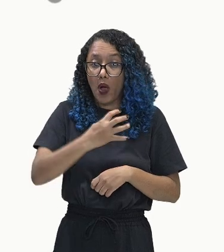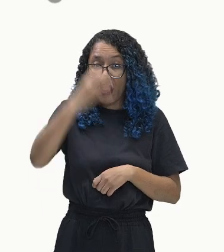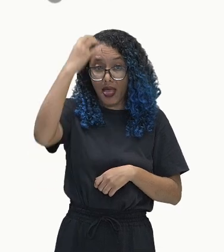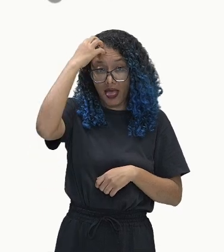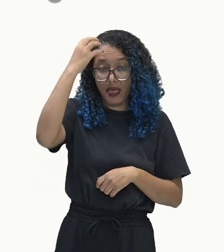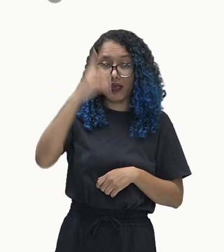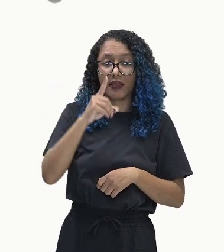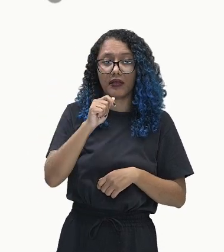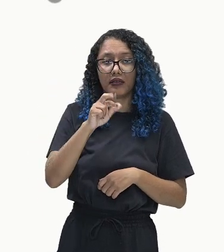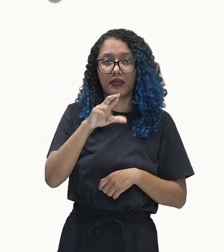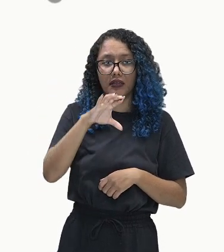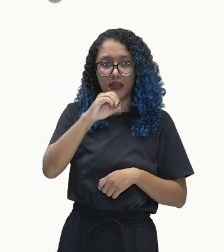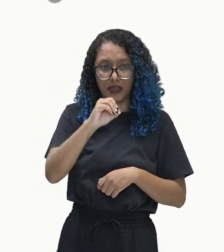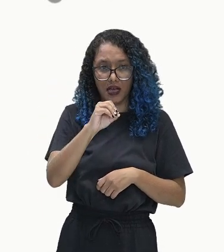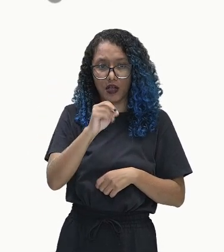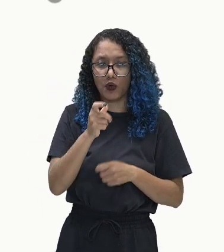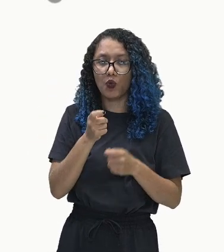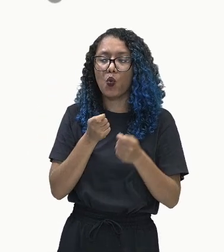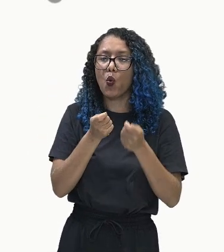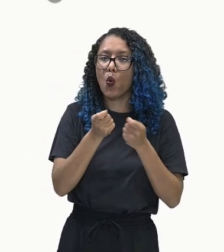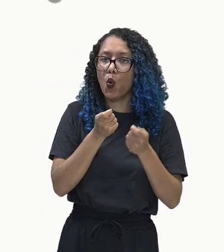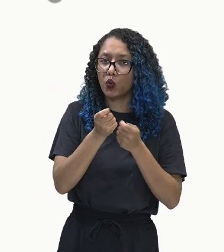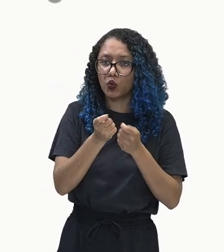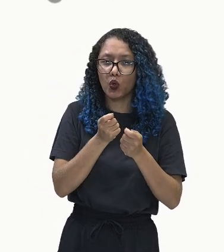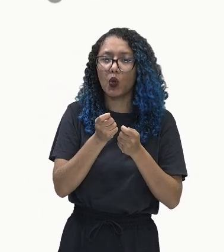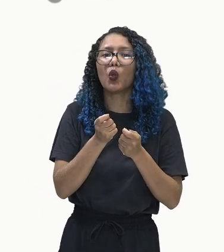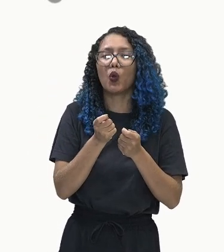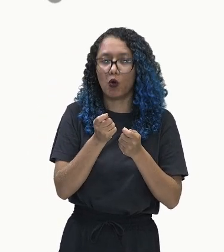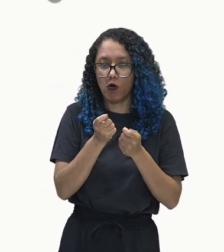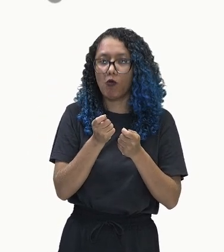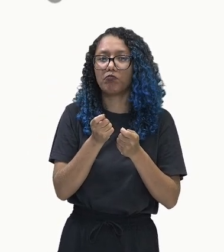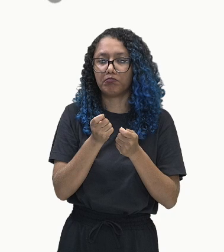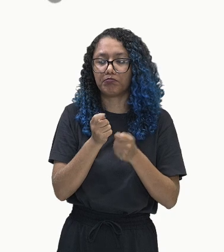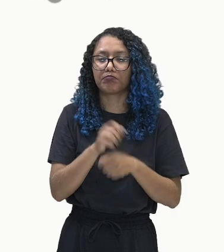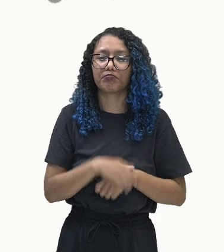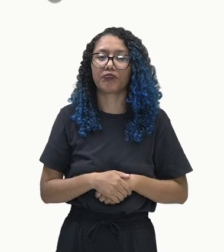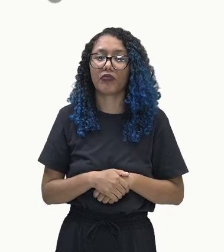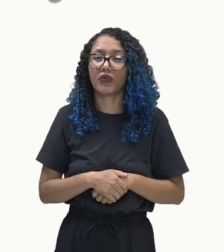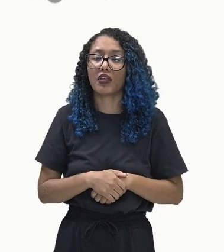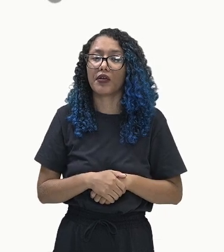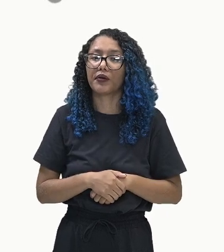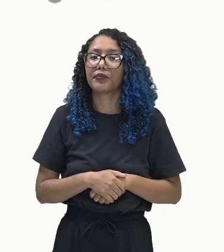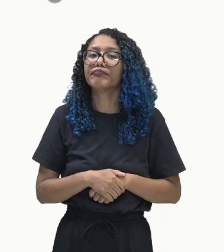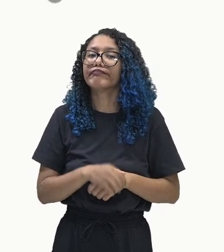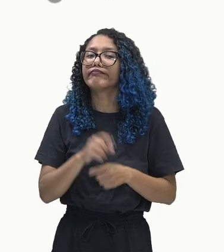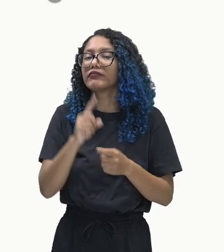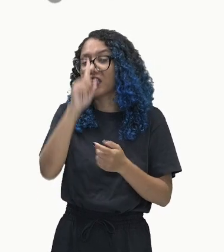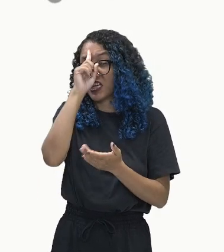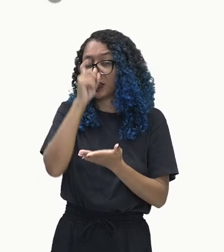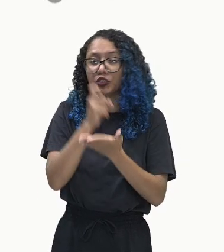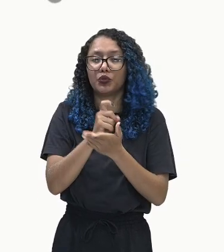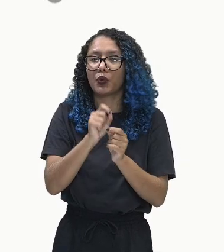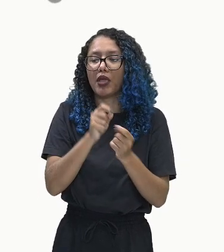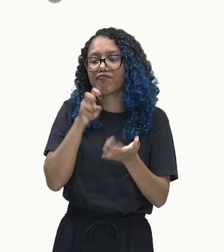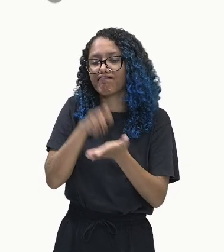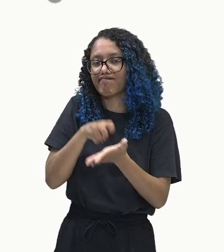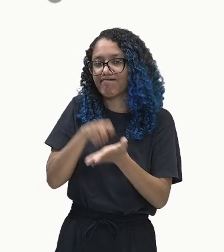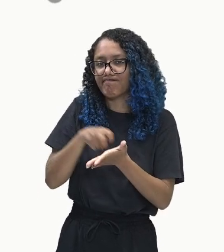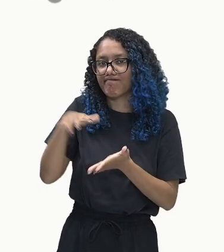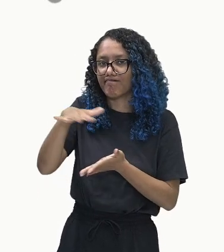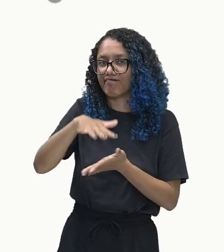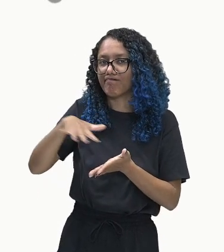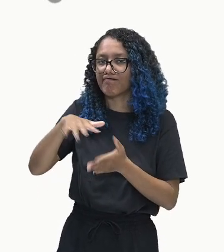I, decidiu castigar então aí quem? Os atenienses,